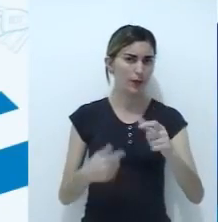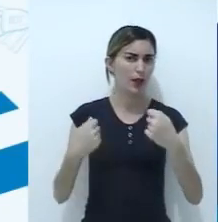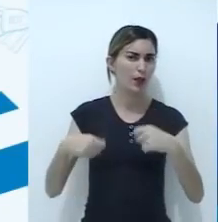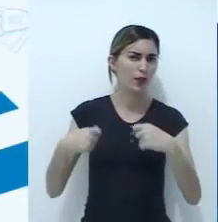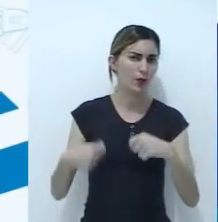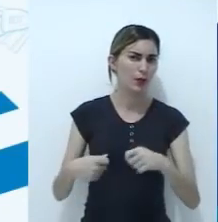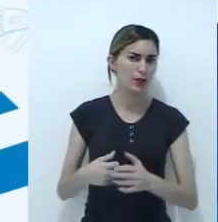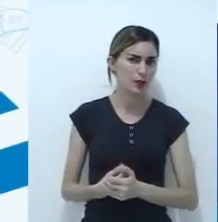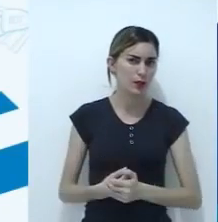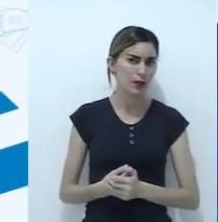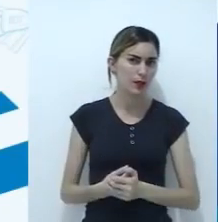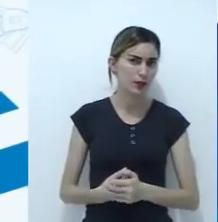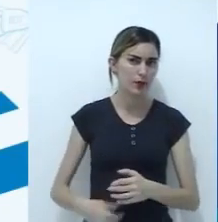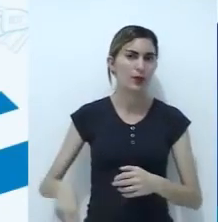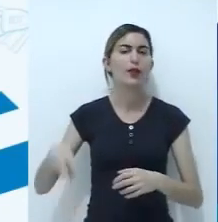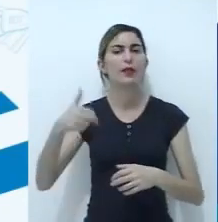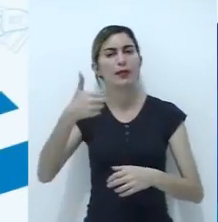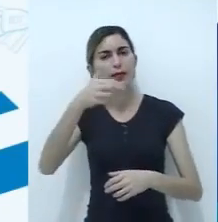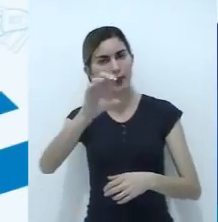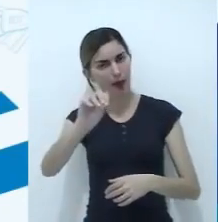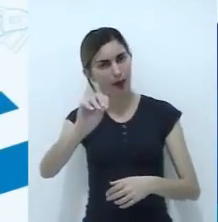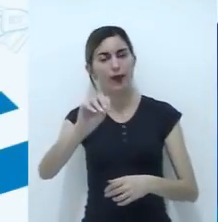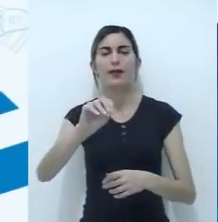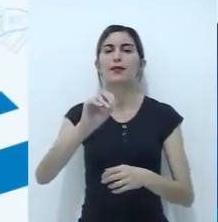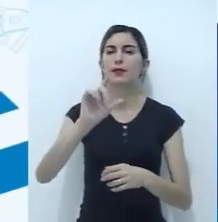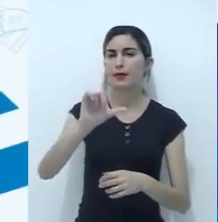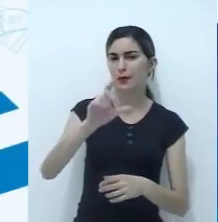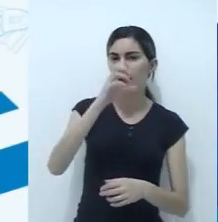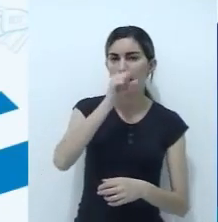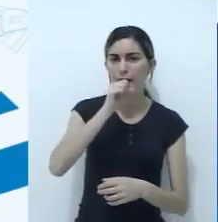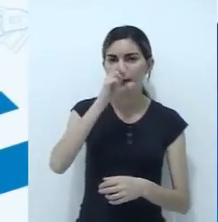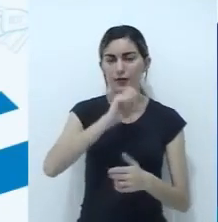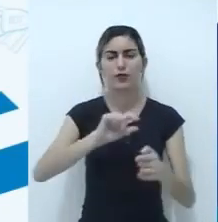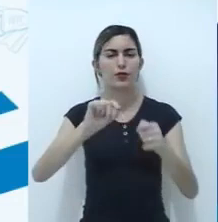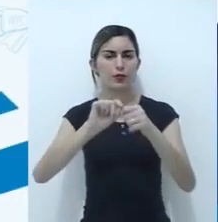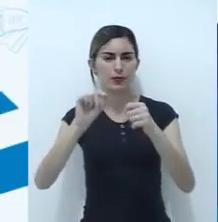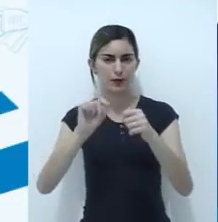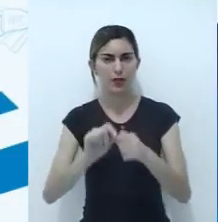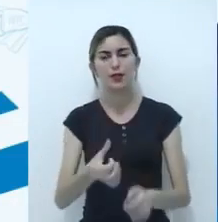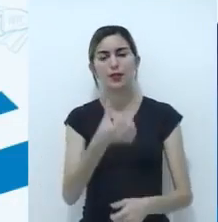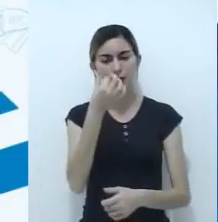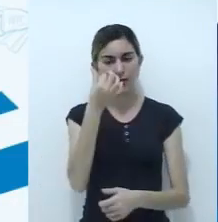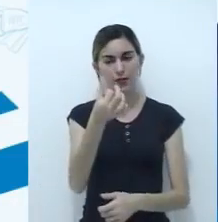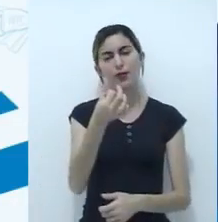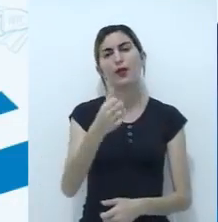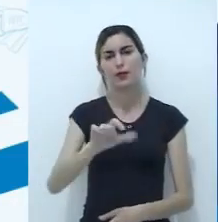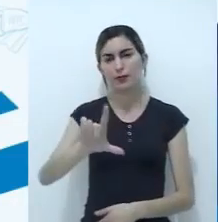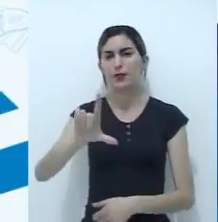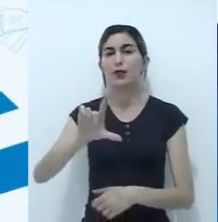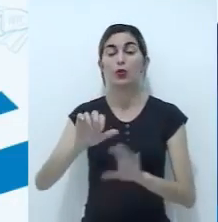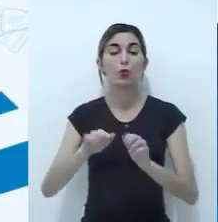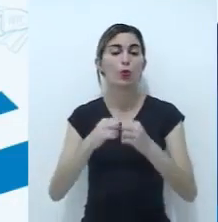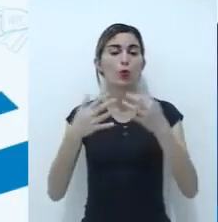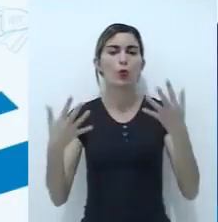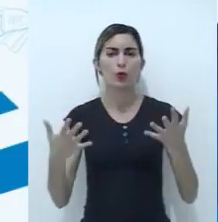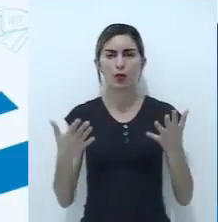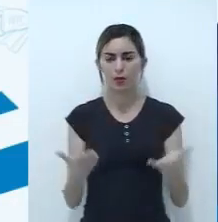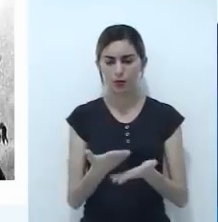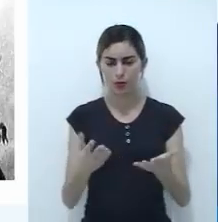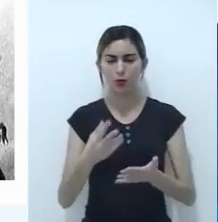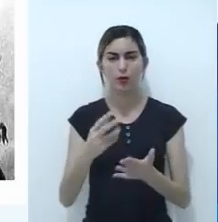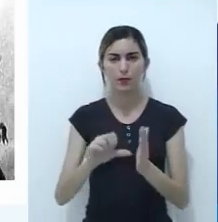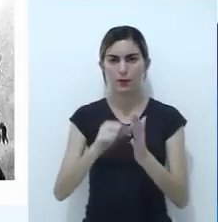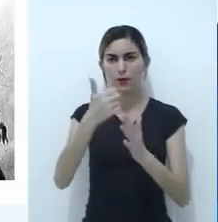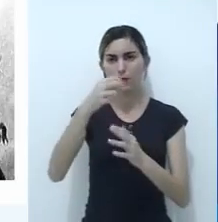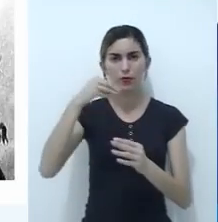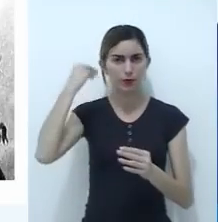eu vou precisar de quê? De 10 laranjas para fazer 6 litros. Então, quando a gente vai agora para a